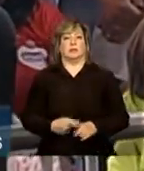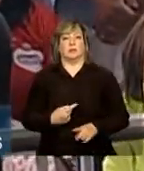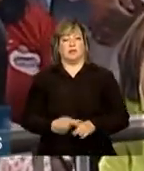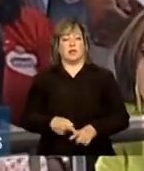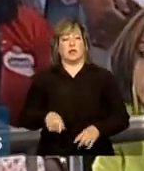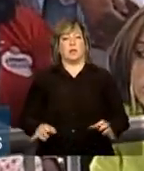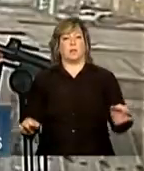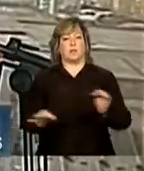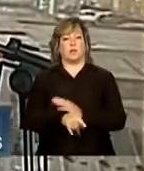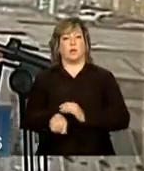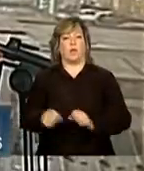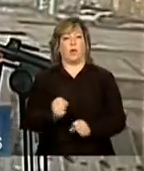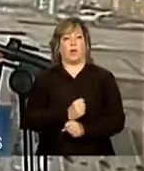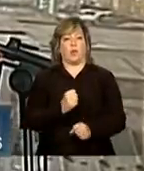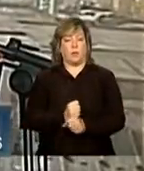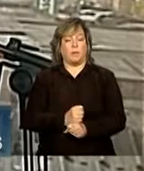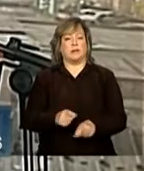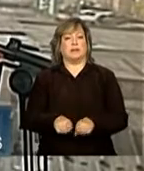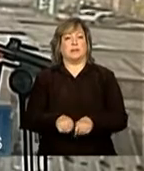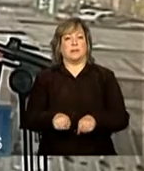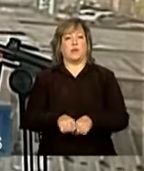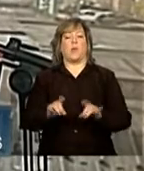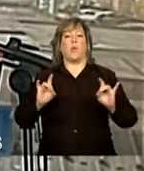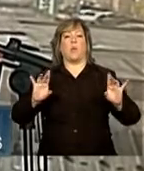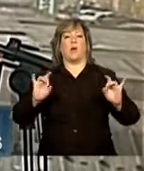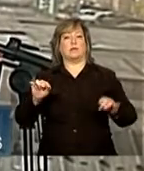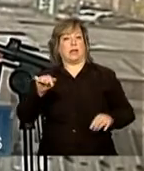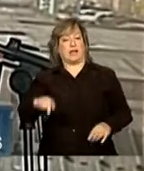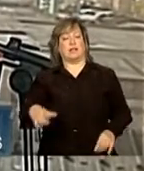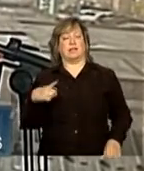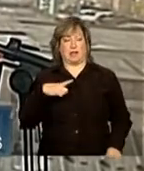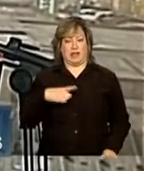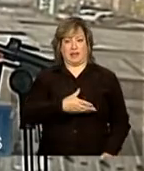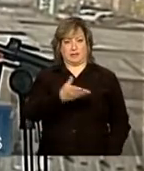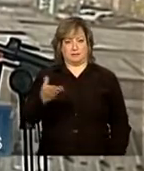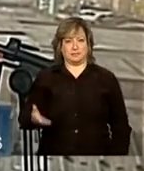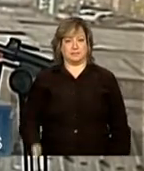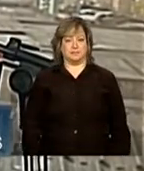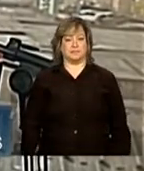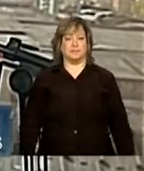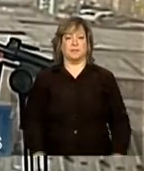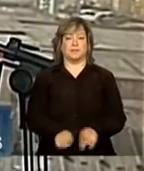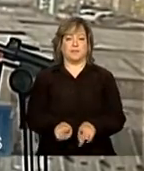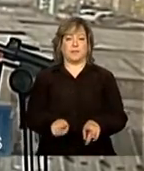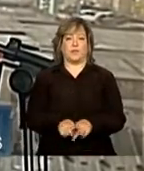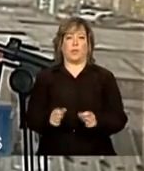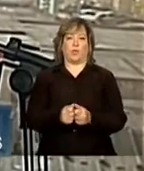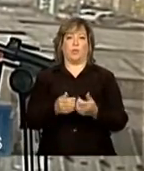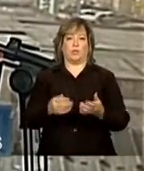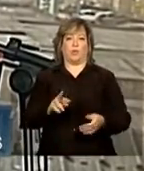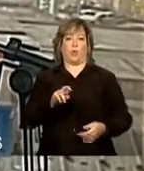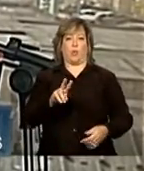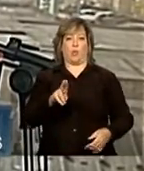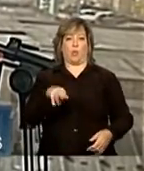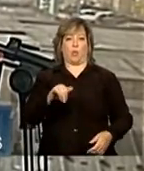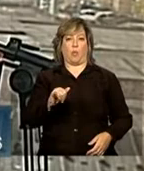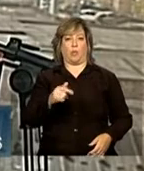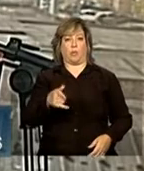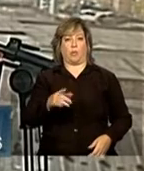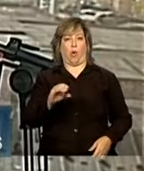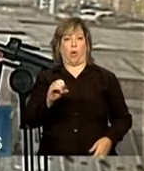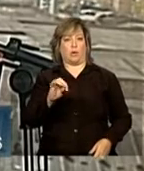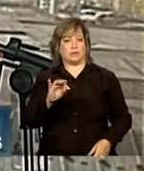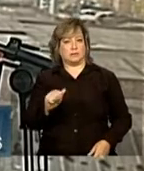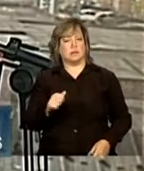dessa obra e pela qualidade que ela tem. E, por intermédio do Rui Costa, eu